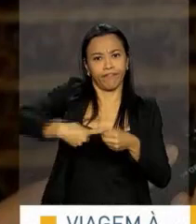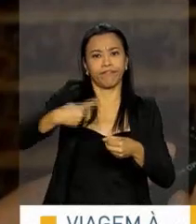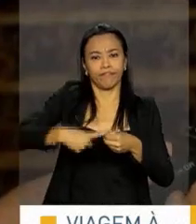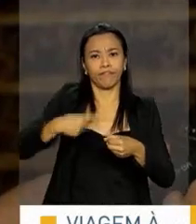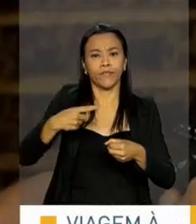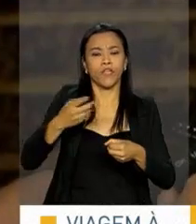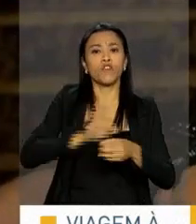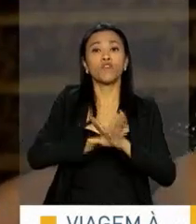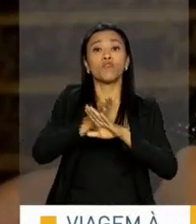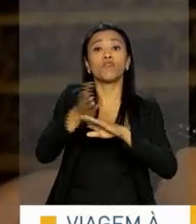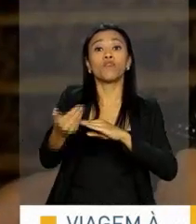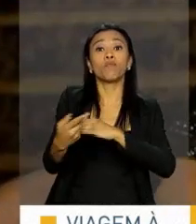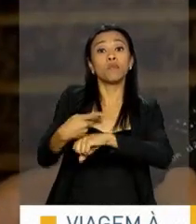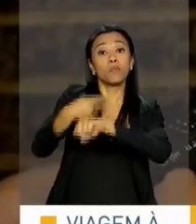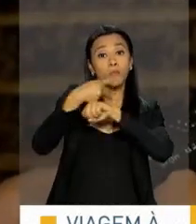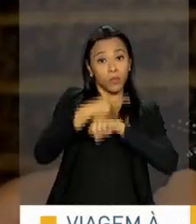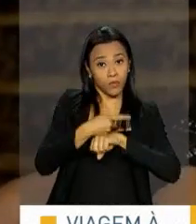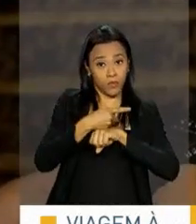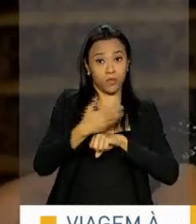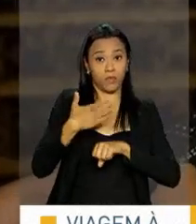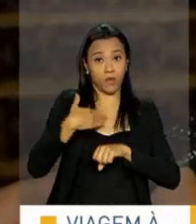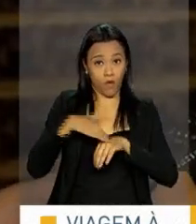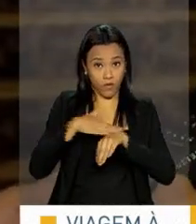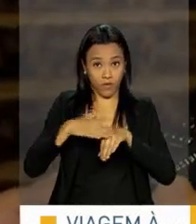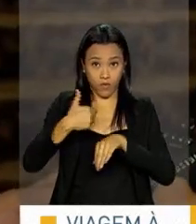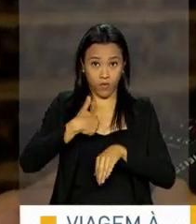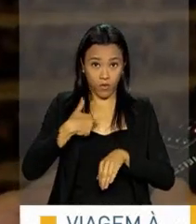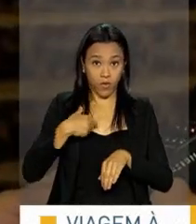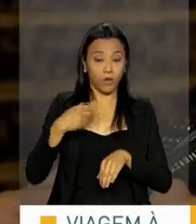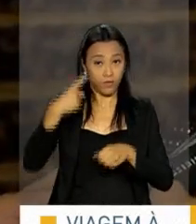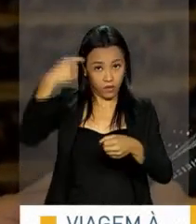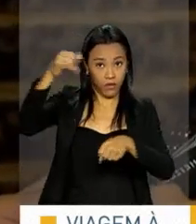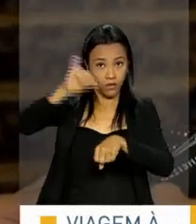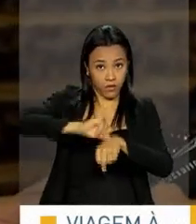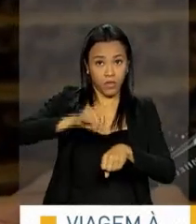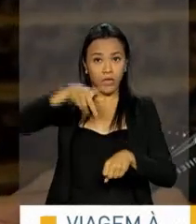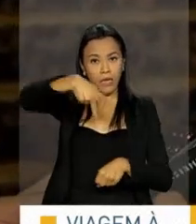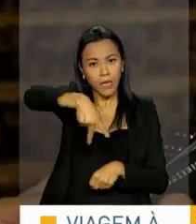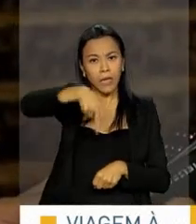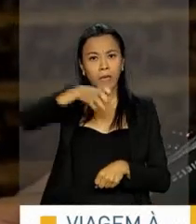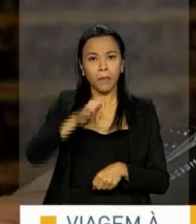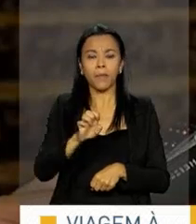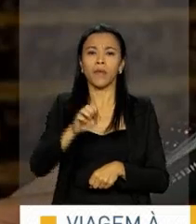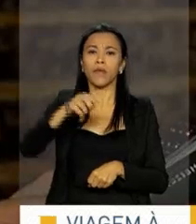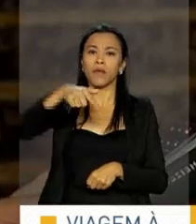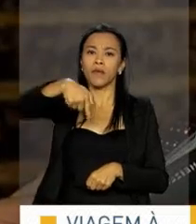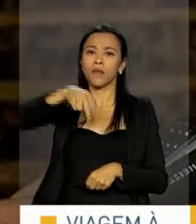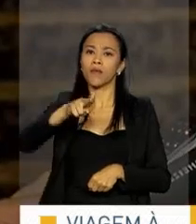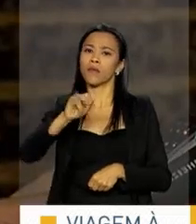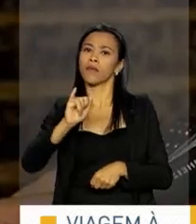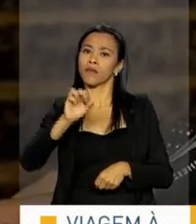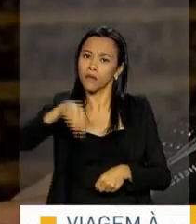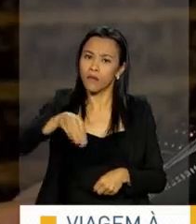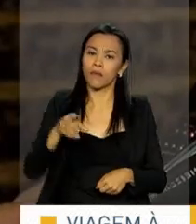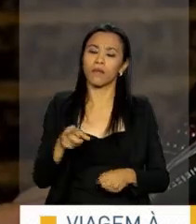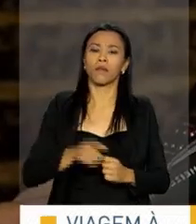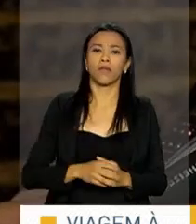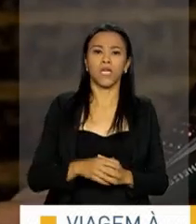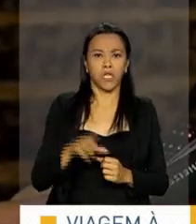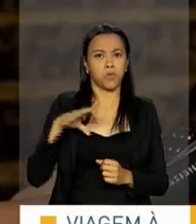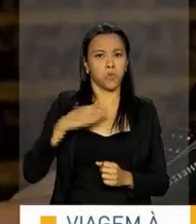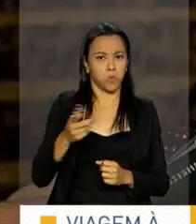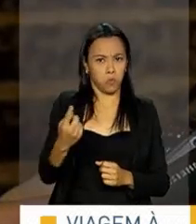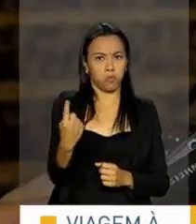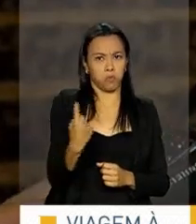a Pequim para conversar comigo. É um funcionário corajoso, está cumprindo bem o seu papel,